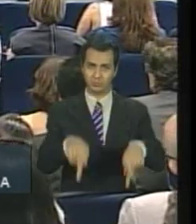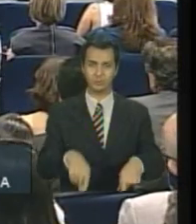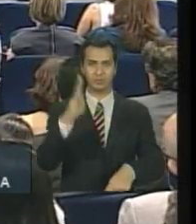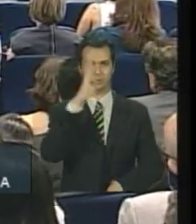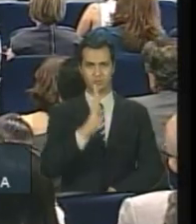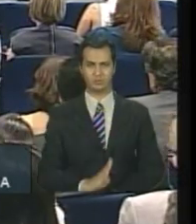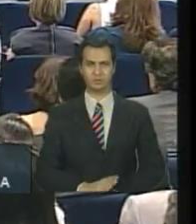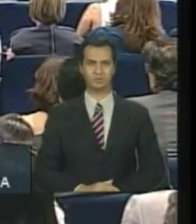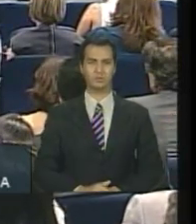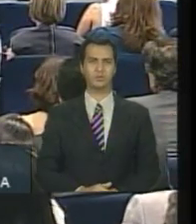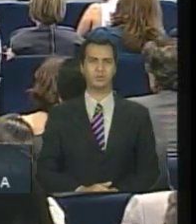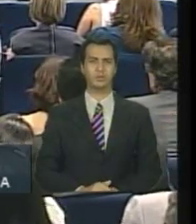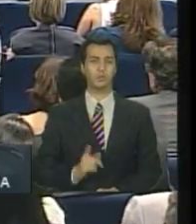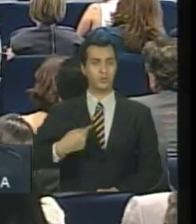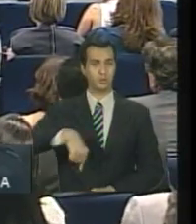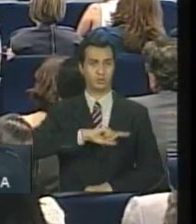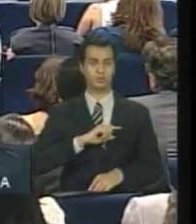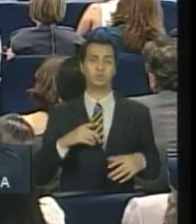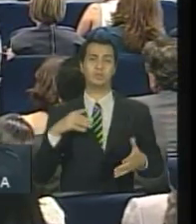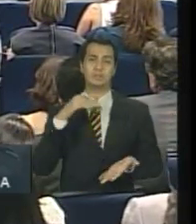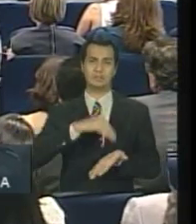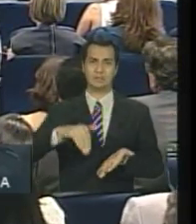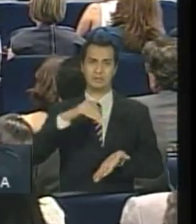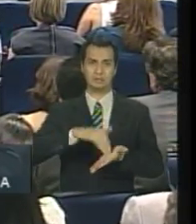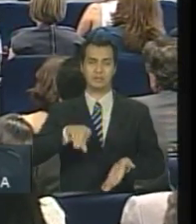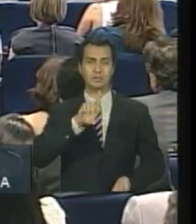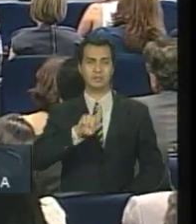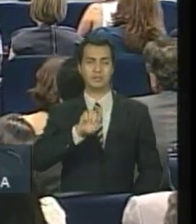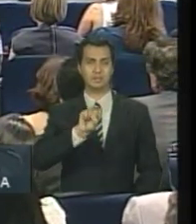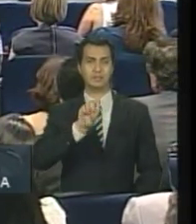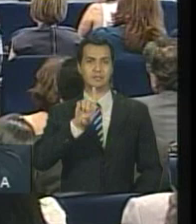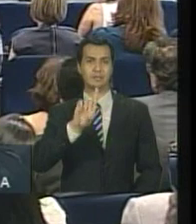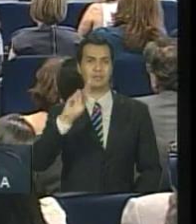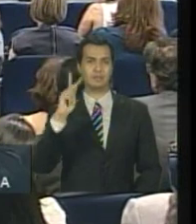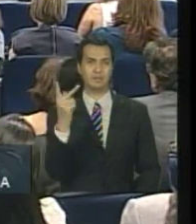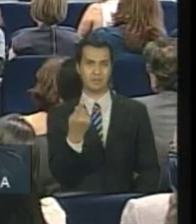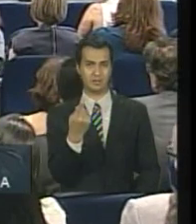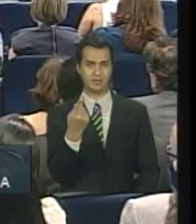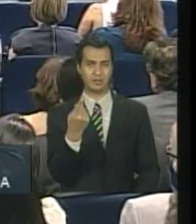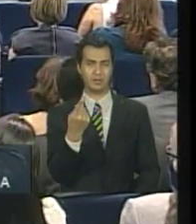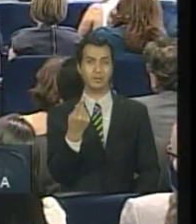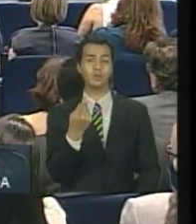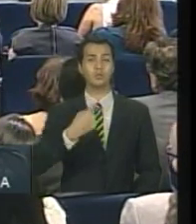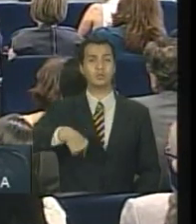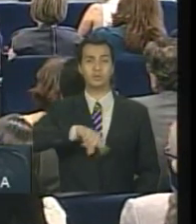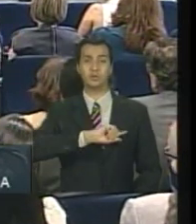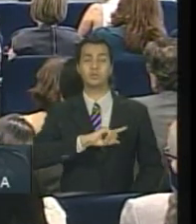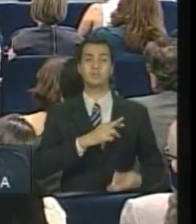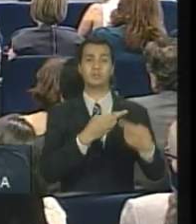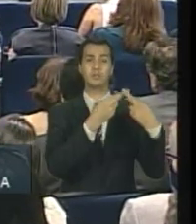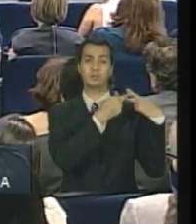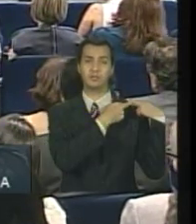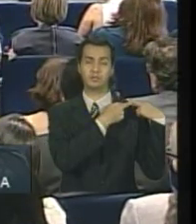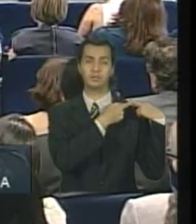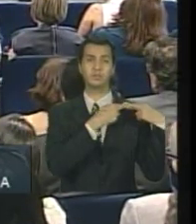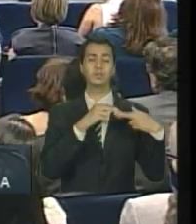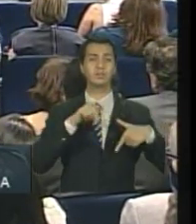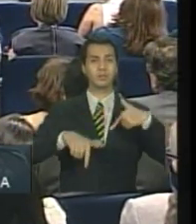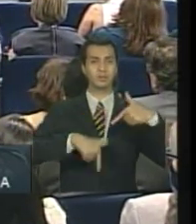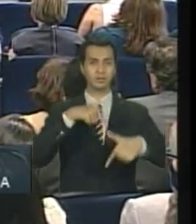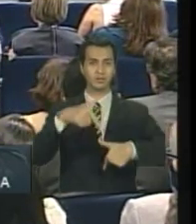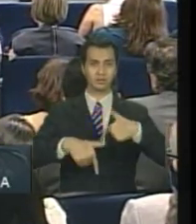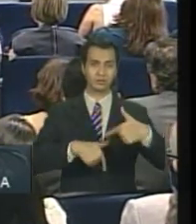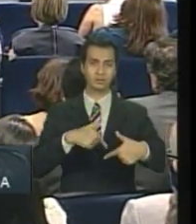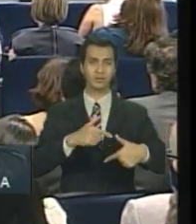brasileira. A Secretaria de Direitos Humanos da Presidência da República, que tem a responsabilidade de estar atuando também